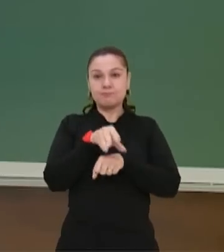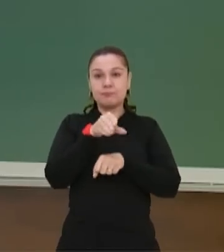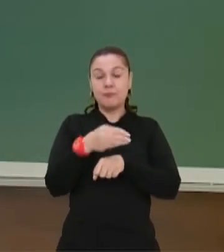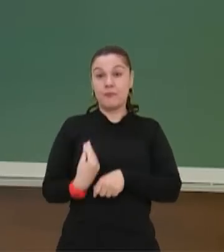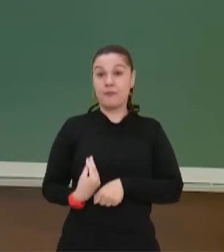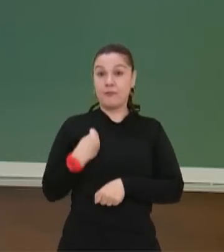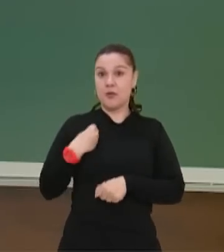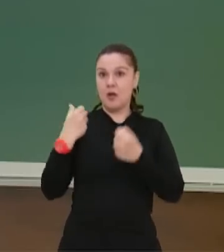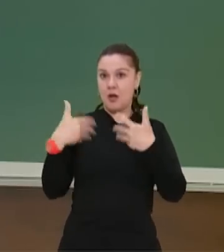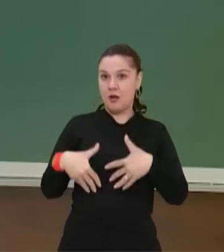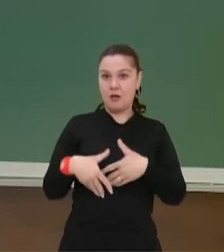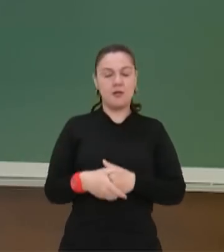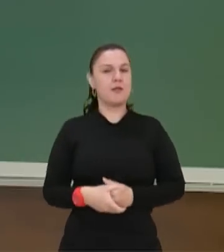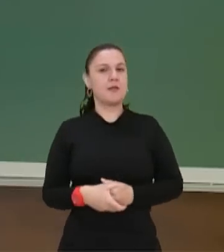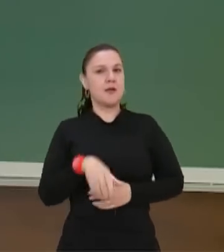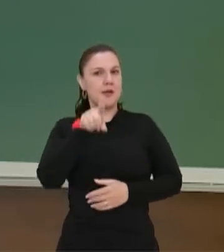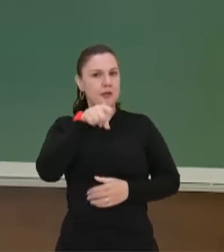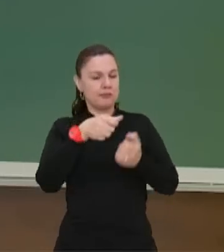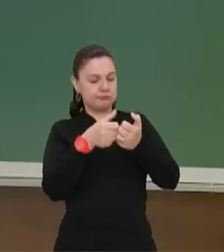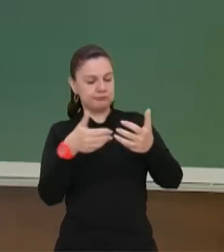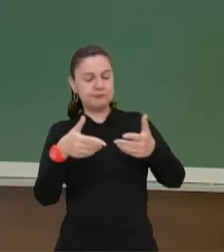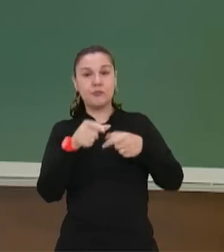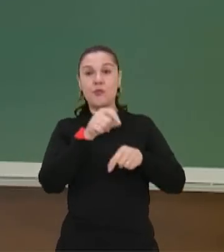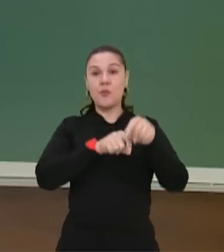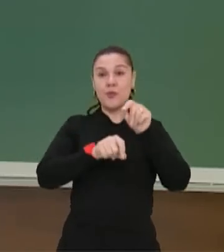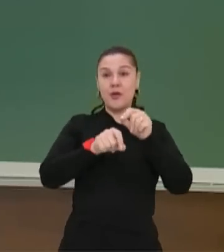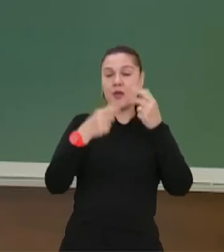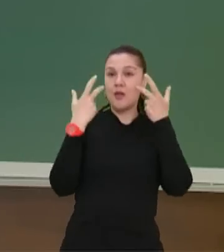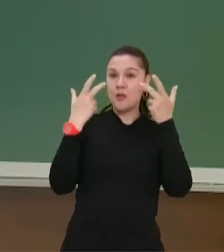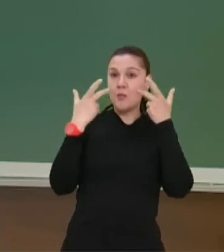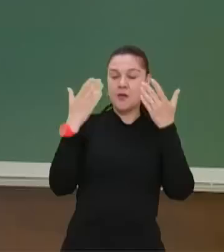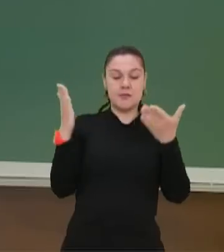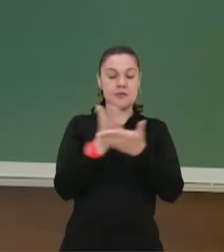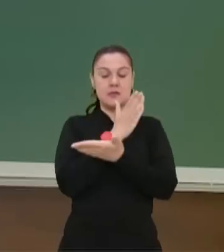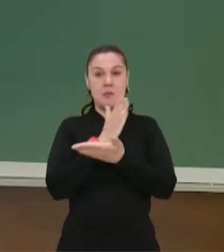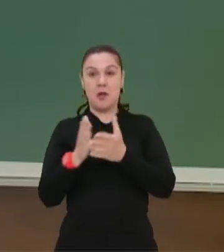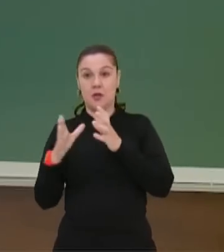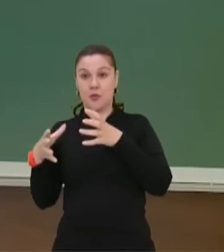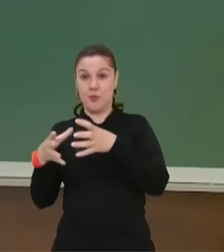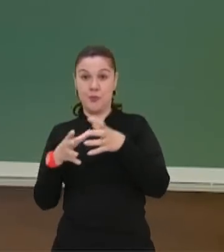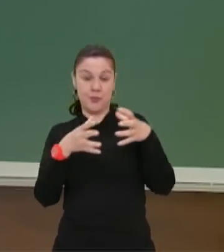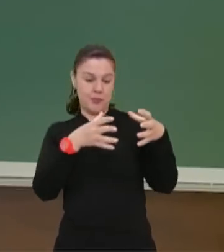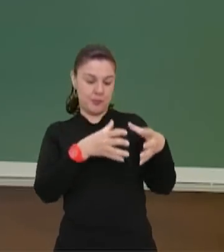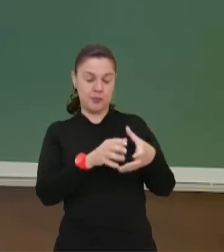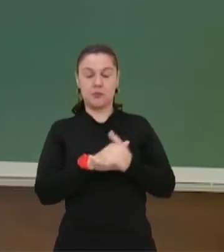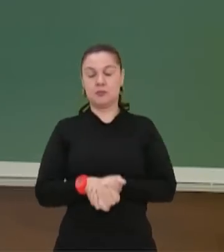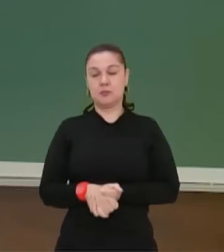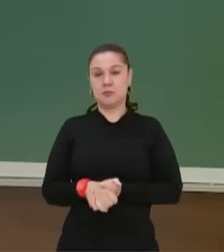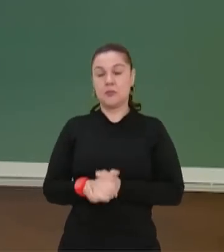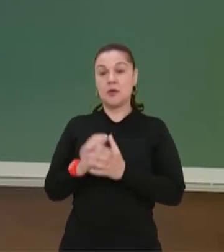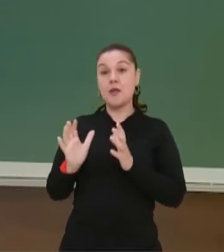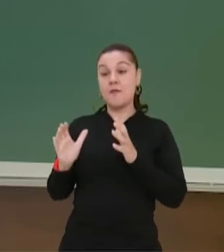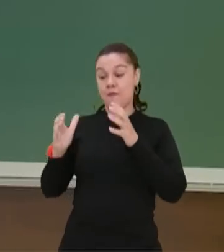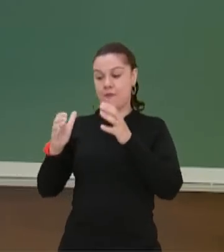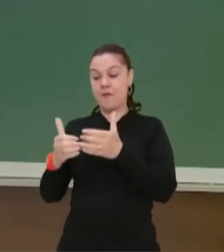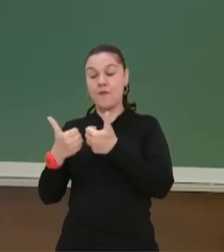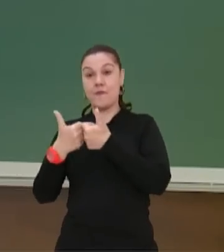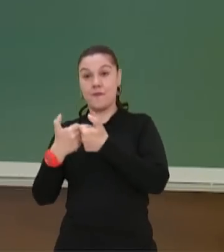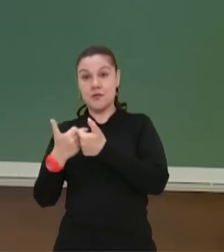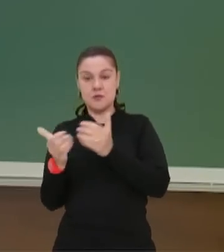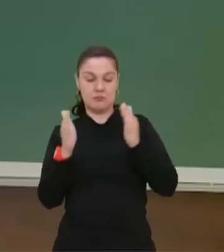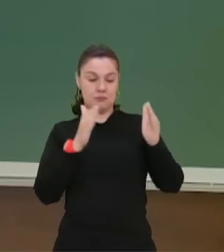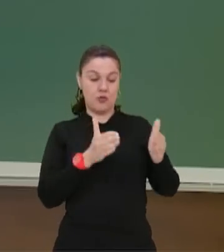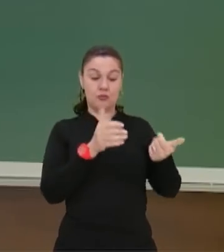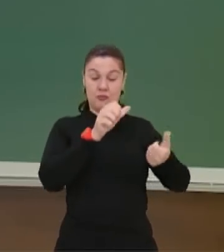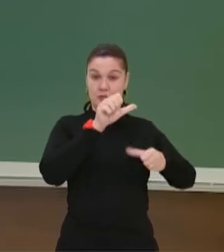assim. Essas condições, normalmente a gente separa em dois grupos. A gente chama de fatores físicos e fatores